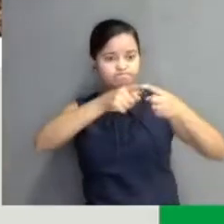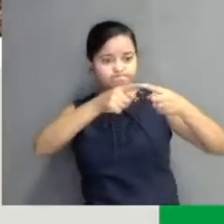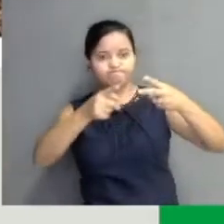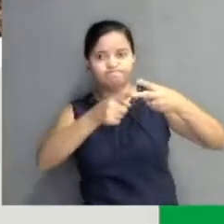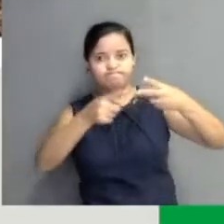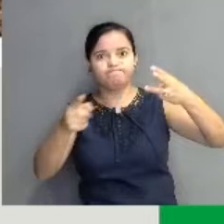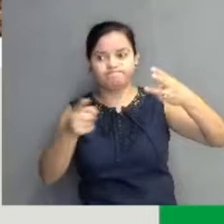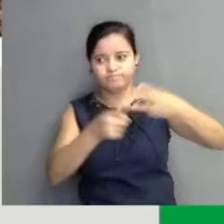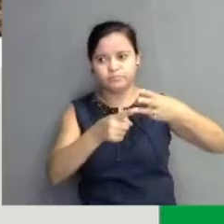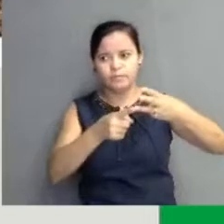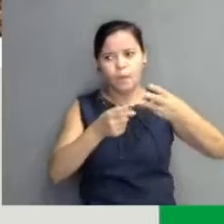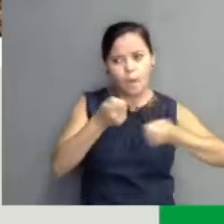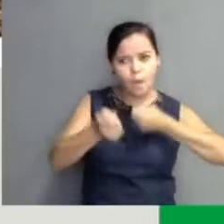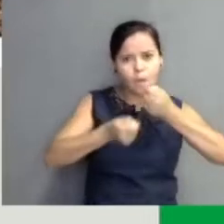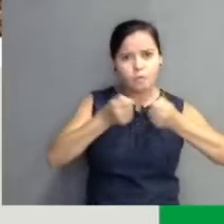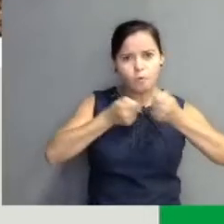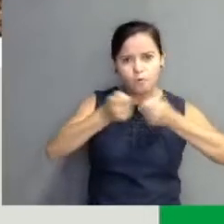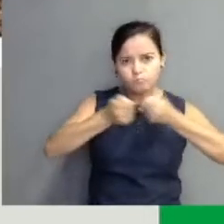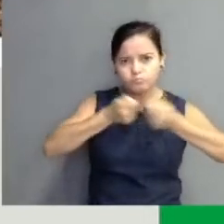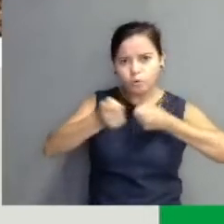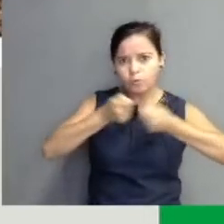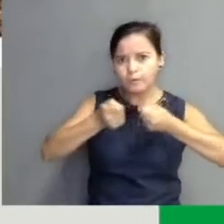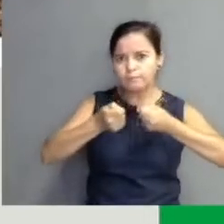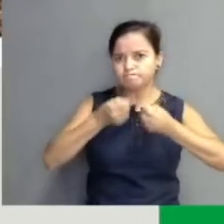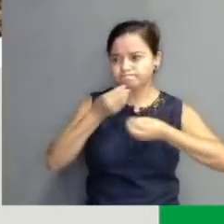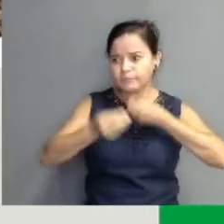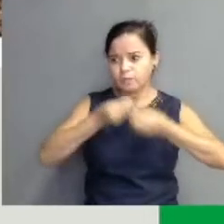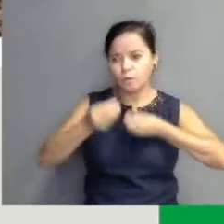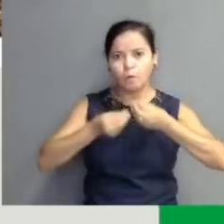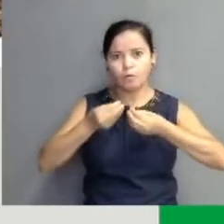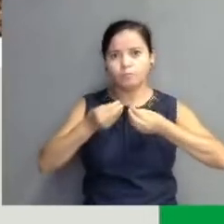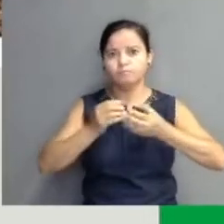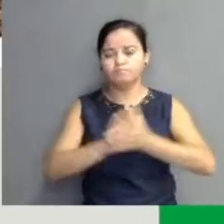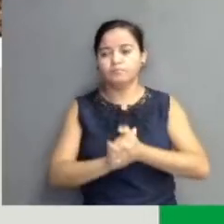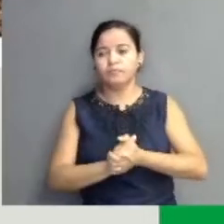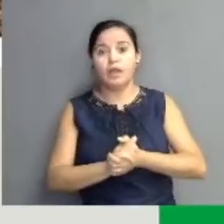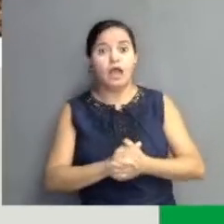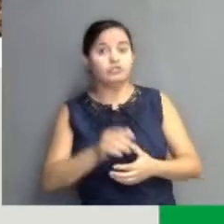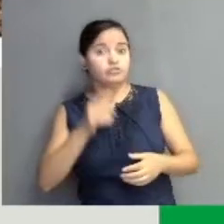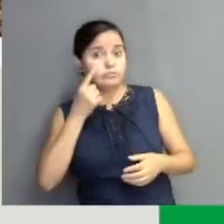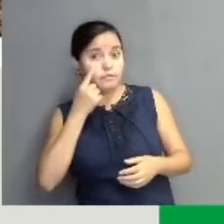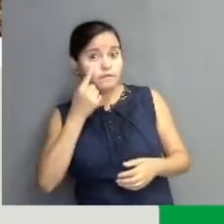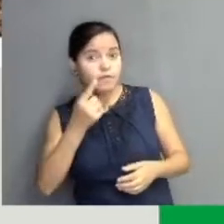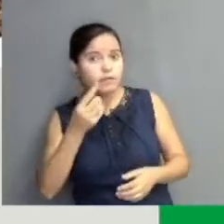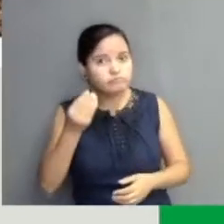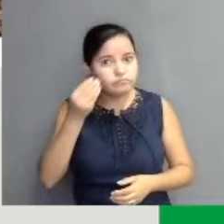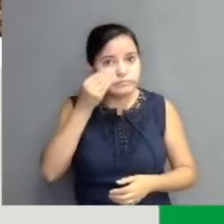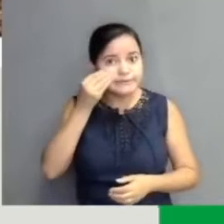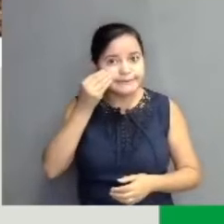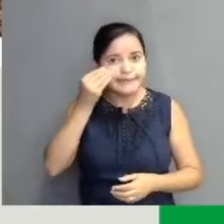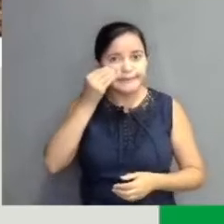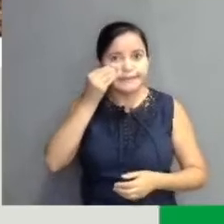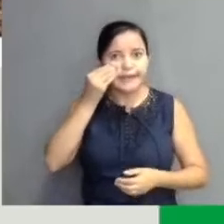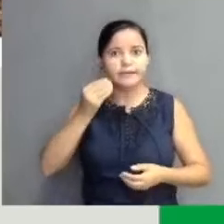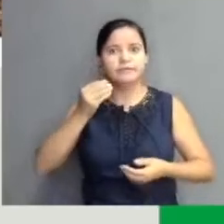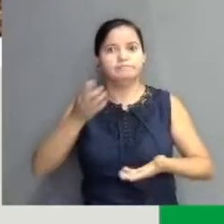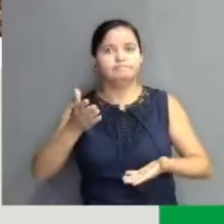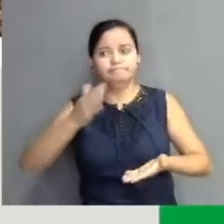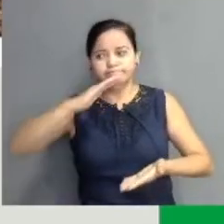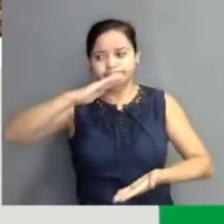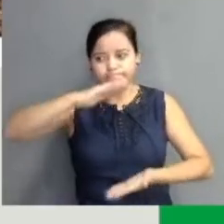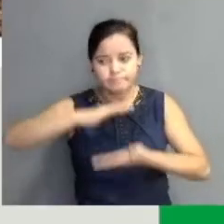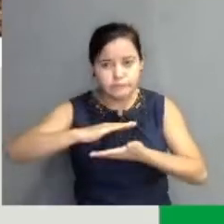sem nenhum tipo de controle. Ou seja, é somente para tentar minimizar o impacto, mas que